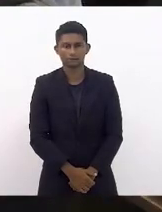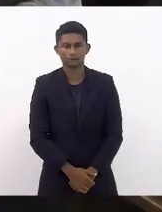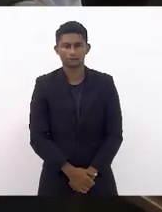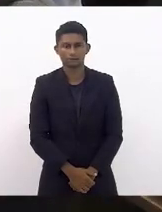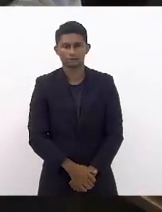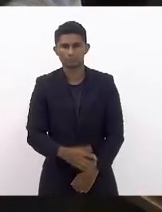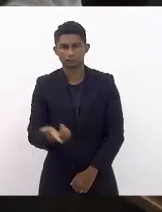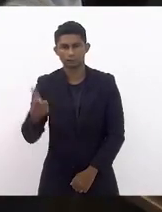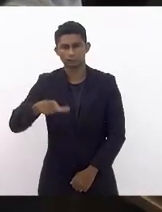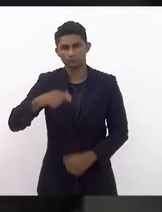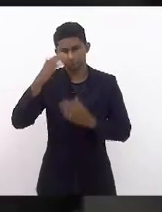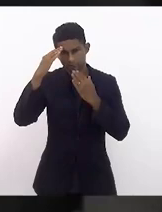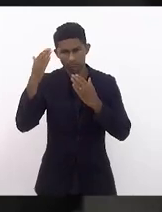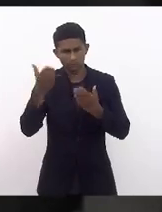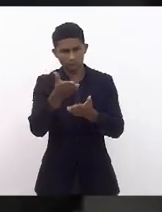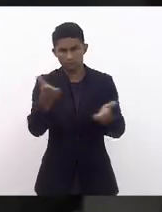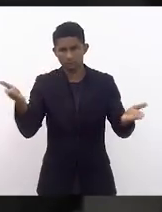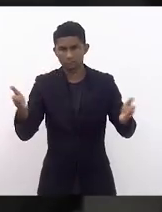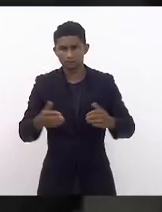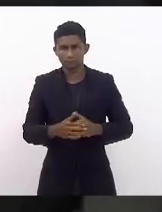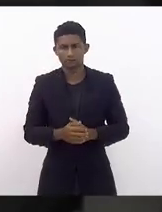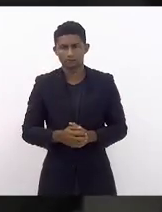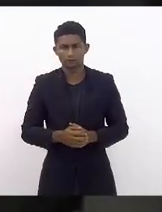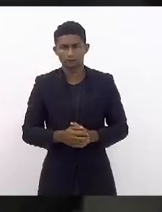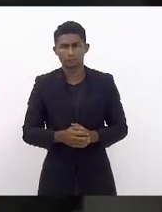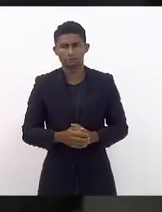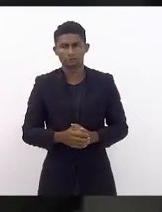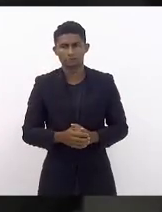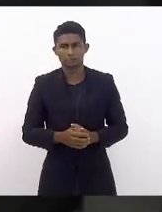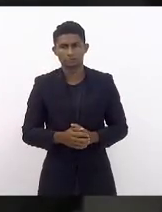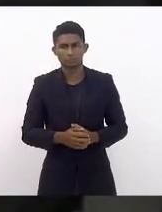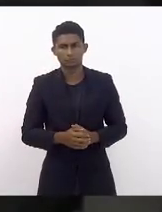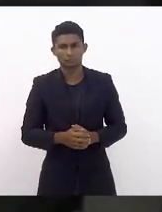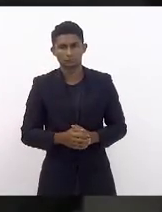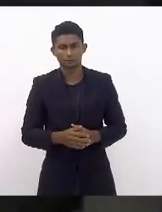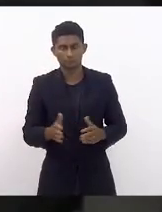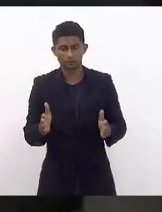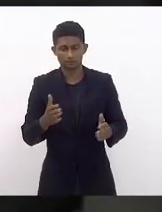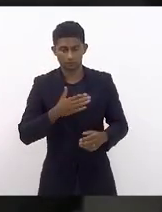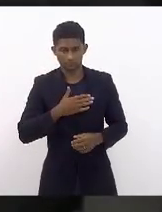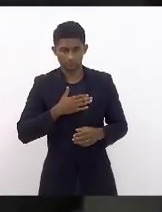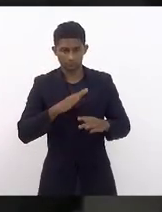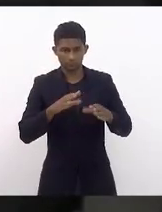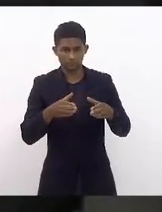Mais uma vez, obrigada a todos vocês. Obrigada à minha equipe.